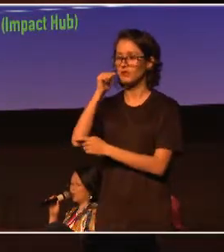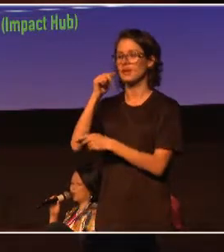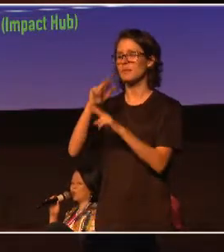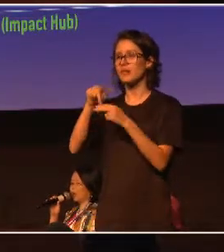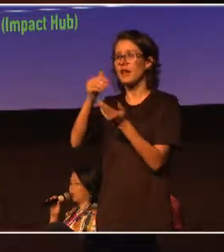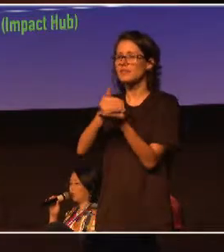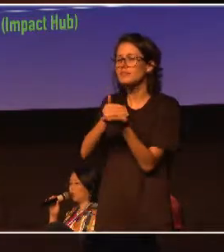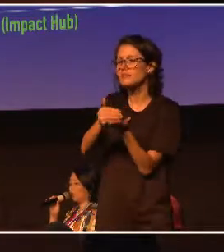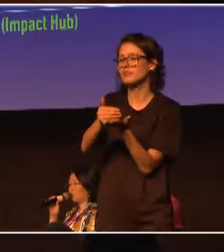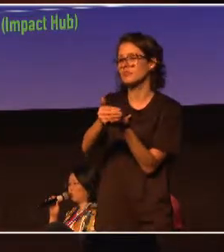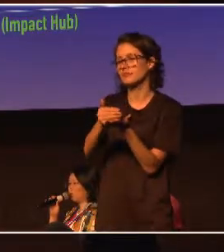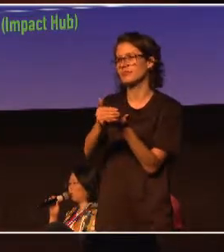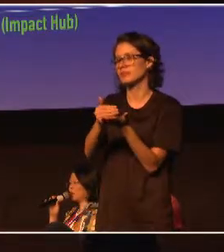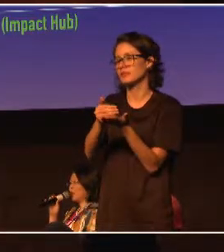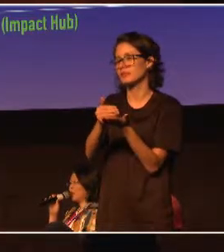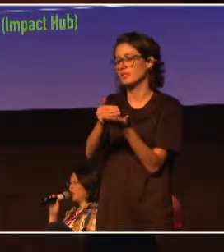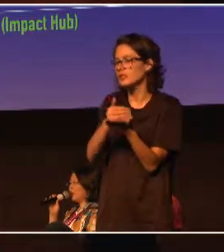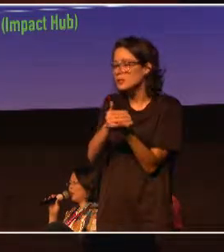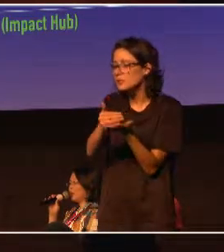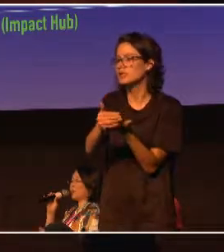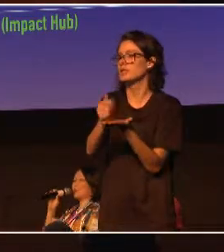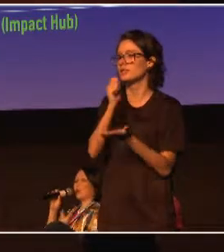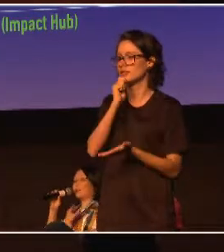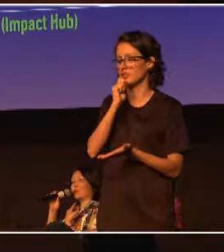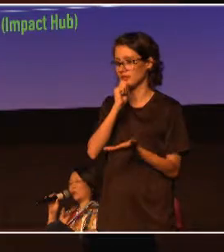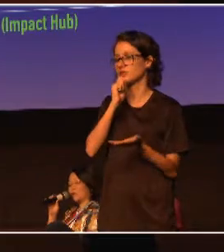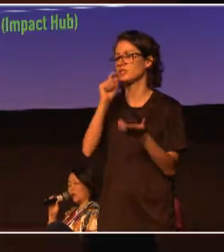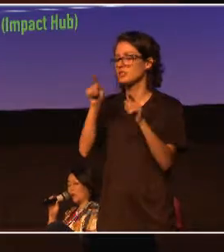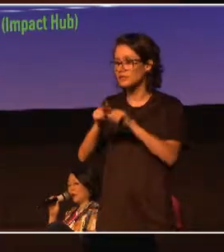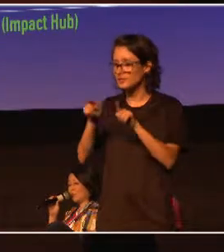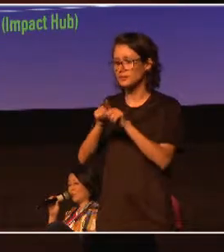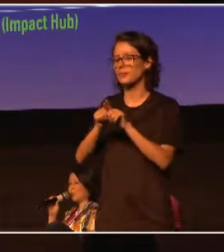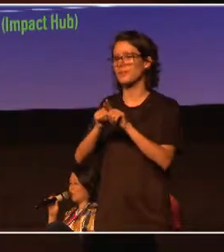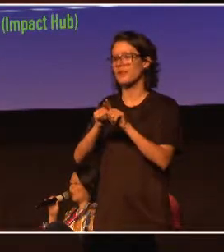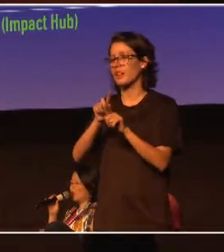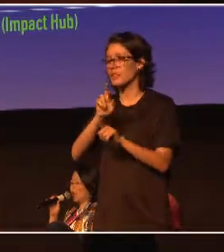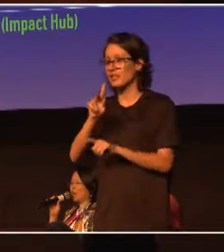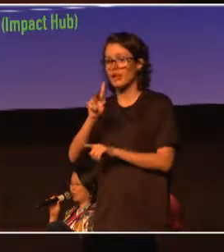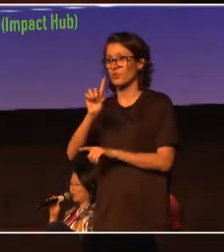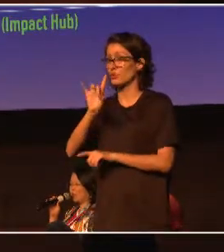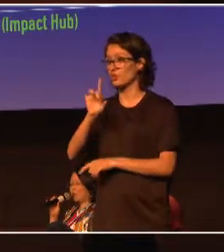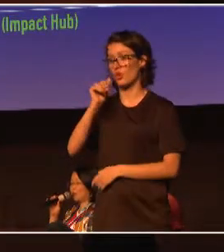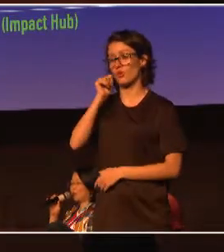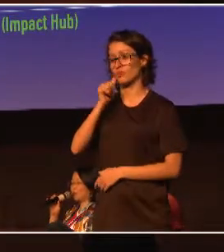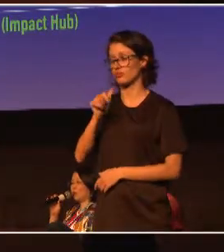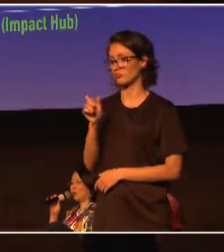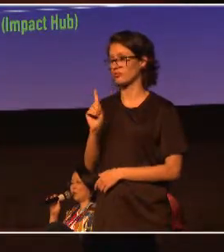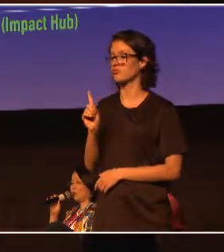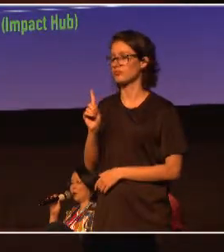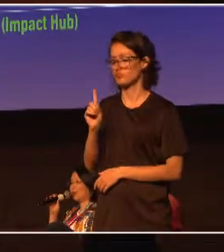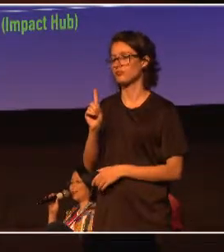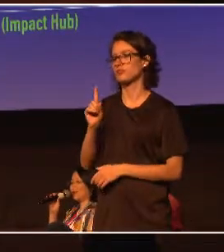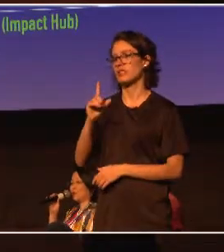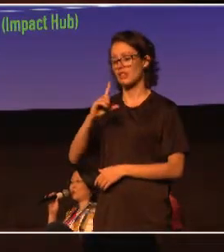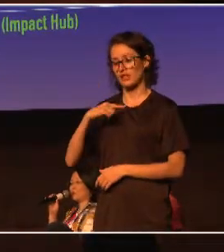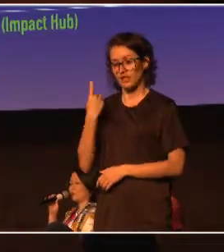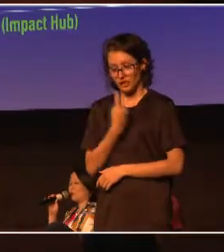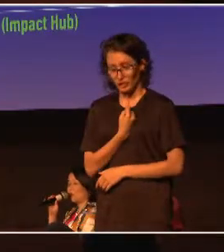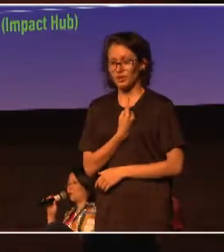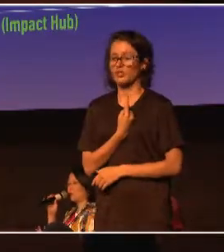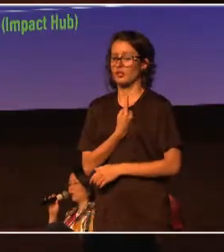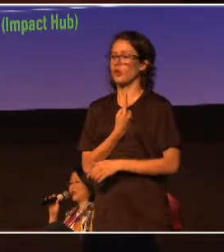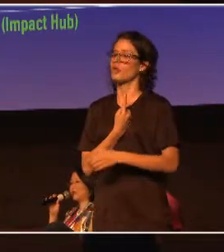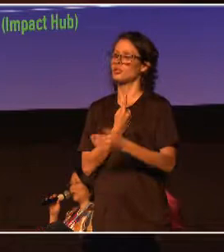formando, mas que também ainda é muito novo. E nós também não somos só mulheres, né? Nós